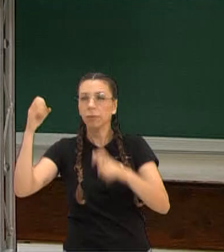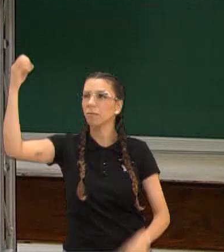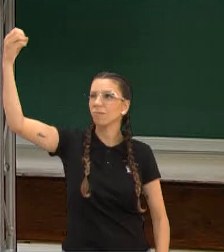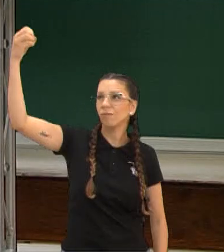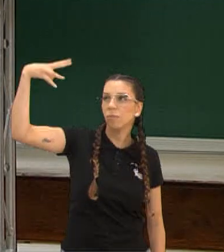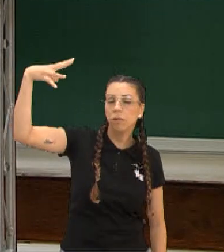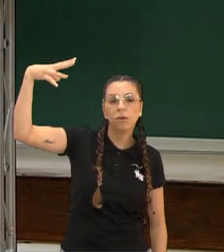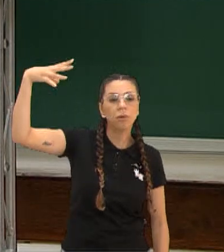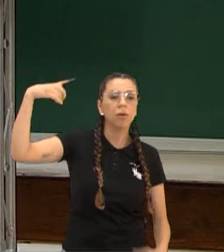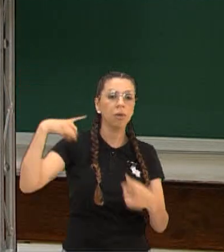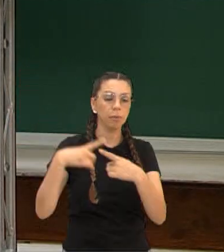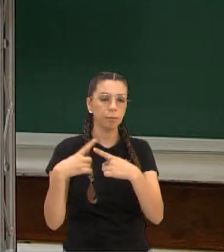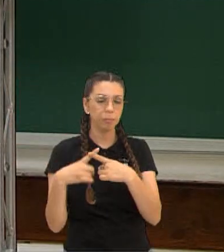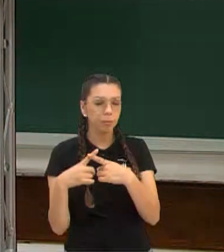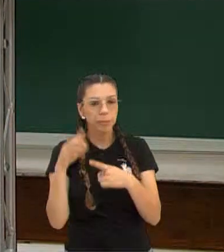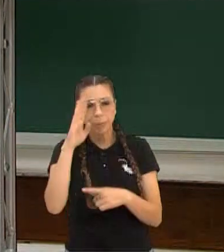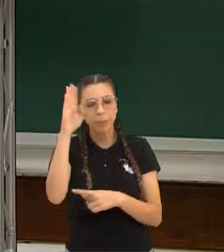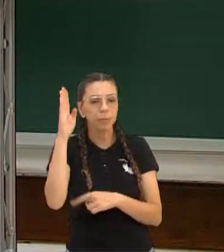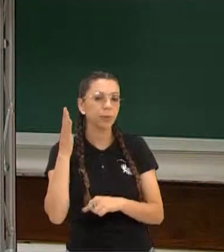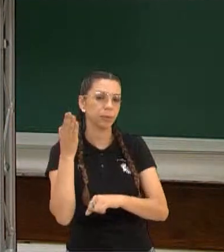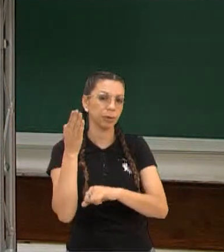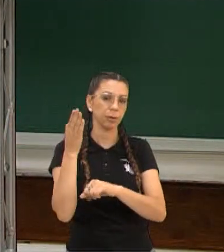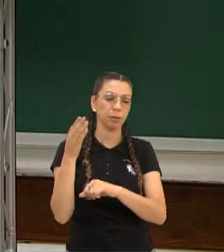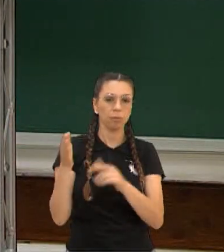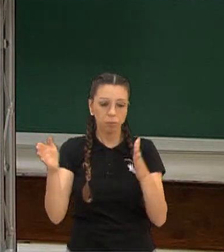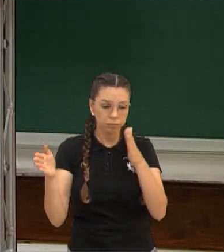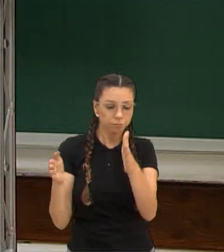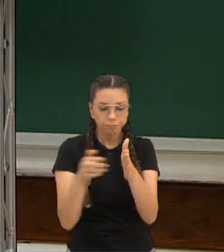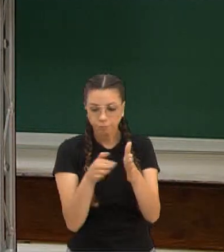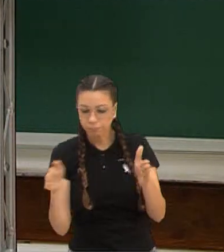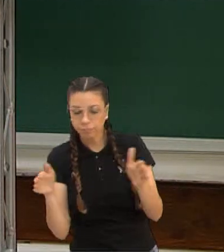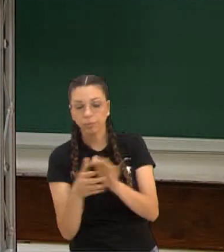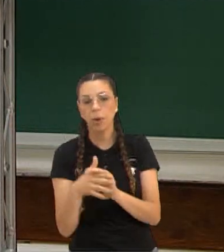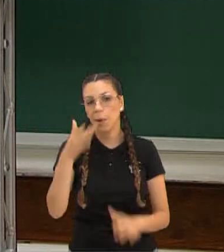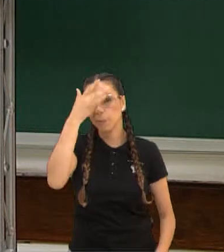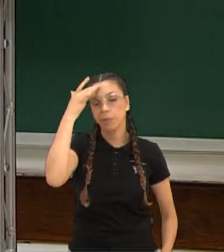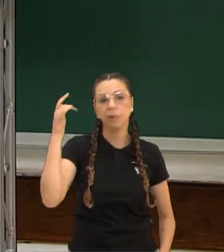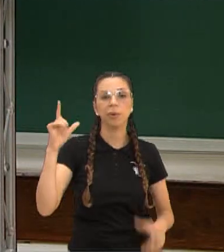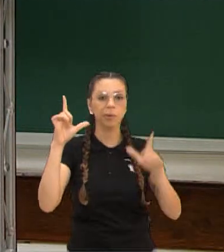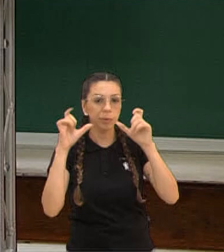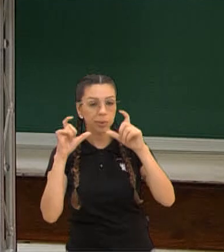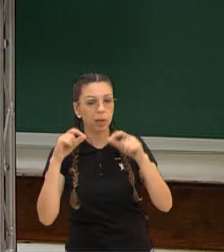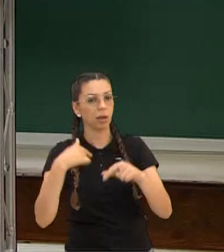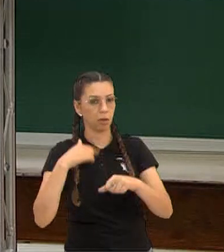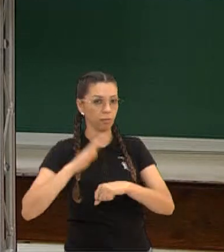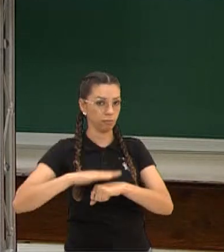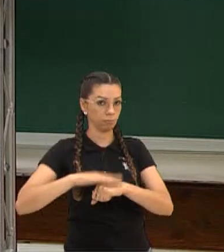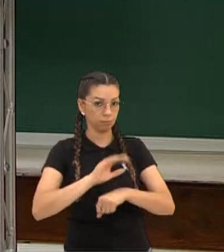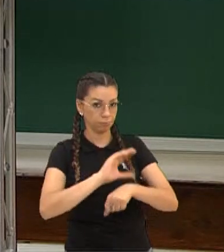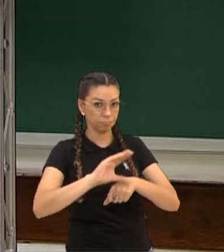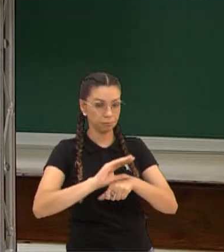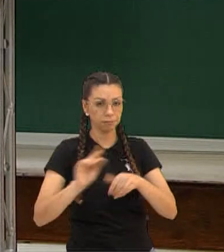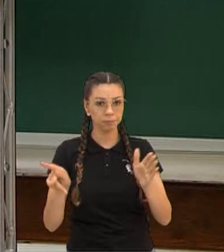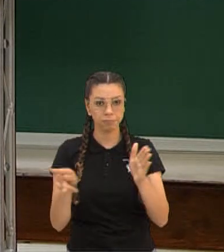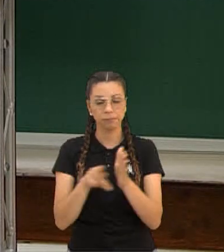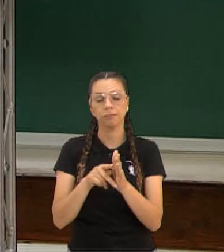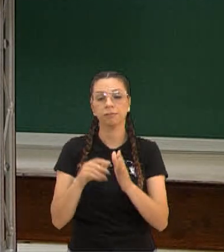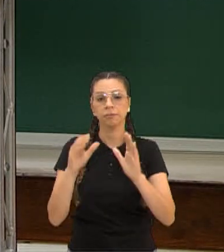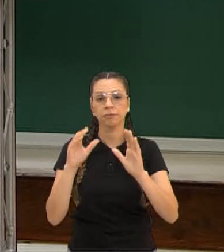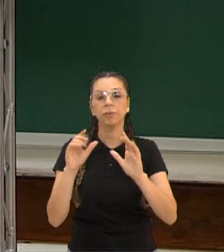iluminação, principalmente naquela época, e quem trabalhou fotografia, e quem trabalha fotografia, eu fiz curso de fotografia, e dizem